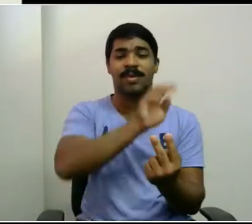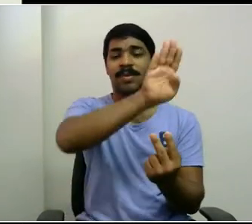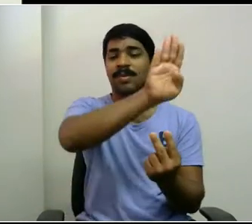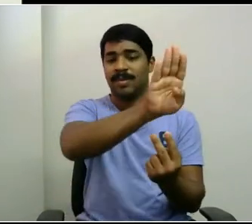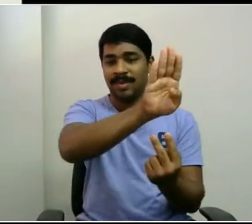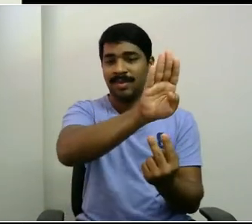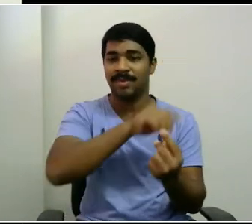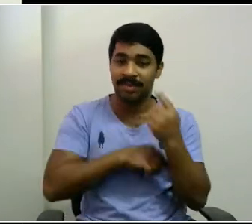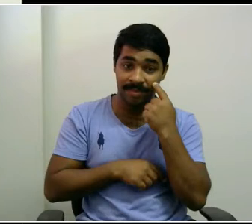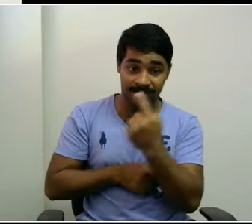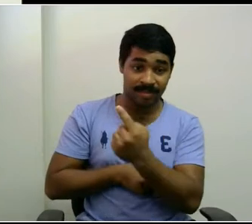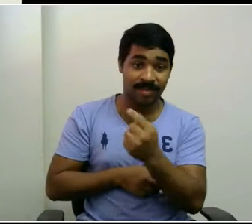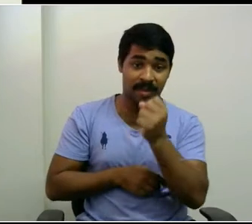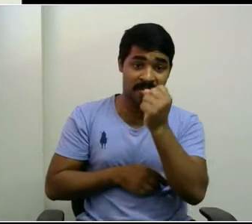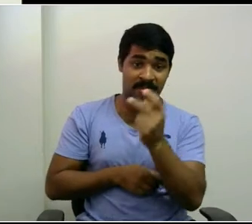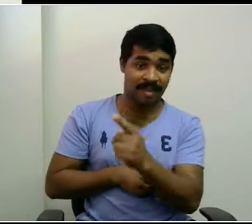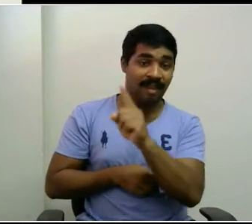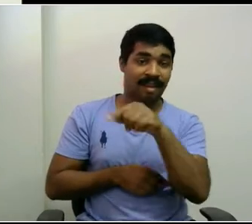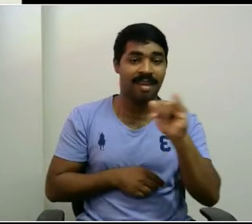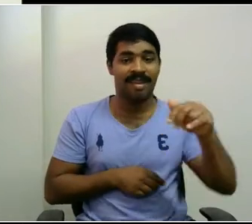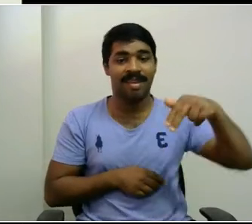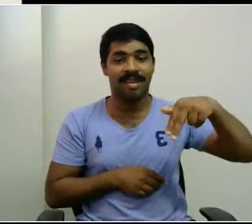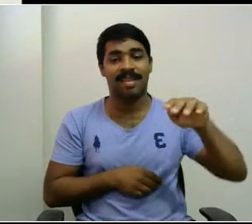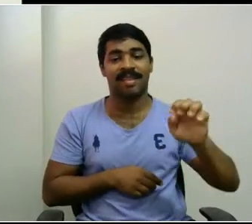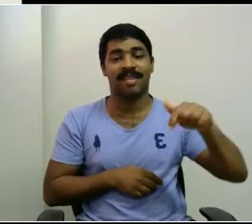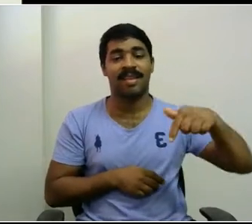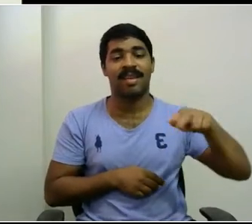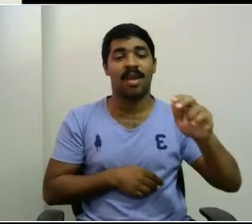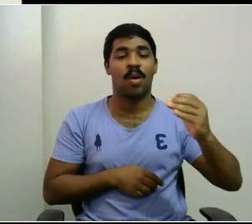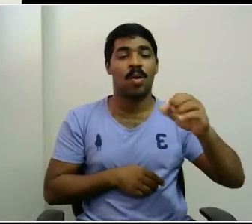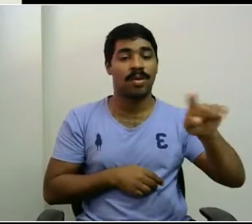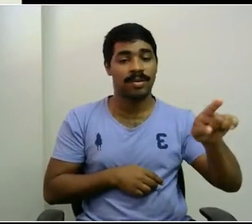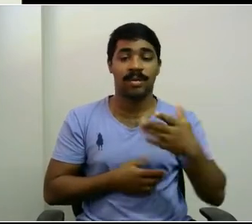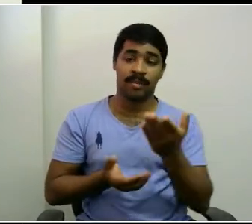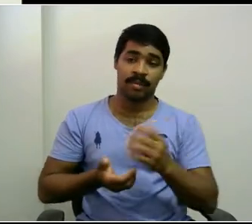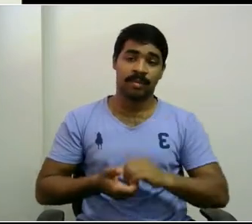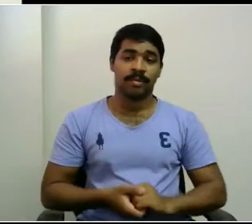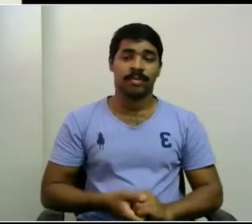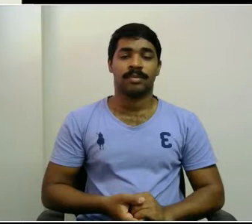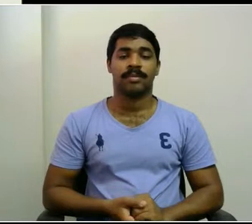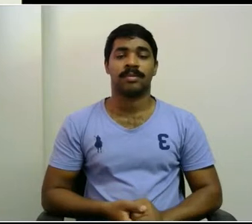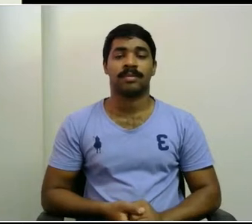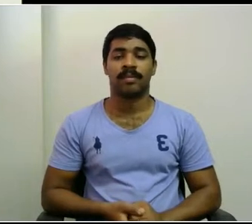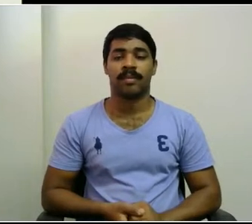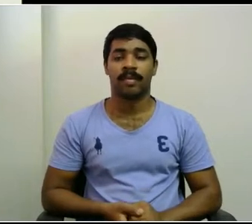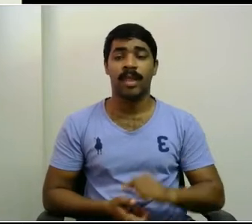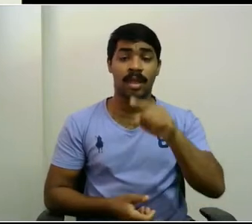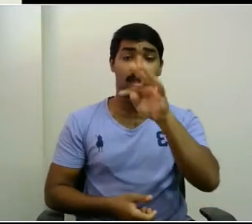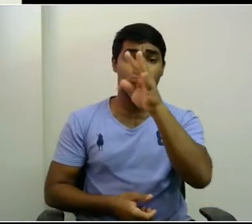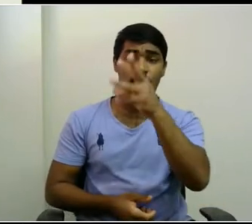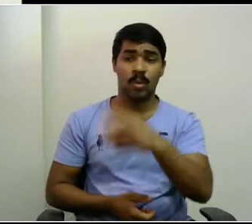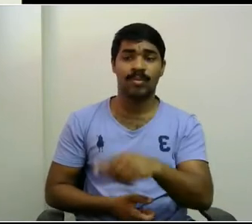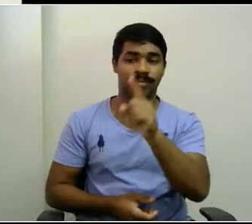mesmo. E, na verdade, todas são. Algumas, entretanto, não estão reduzidas. Como, por exemplo,